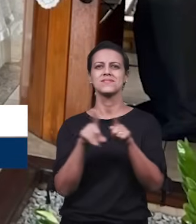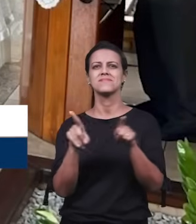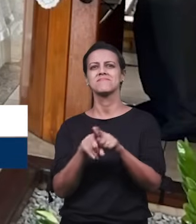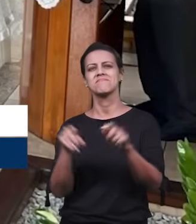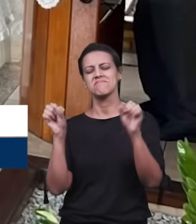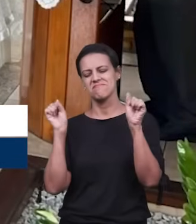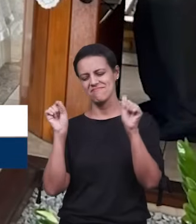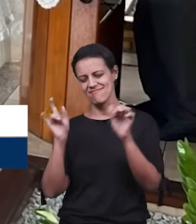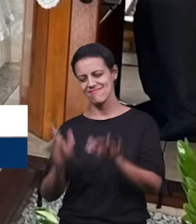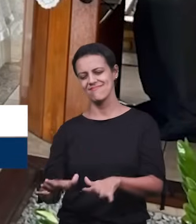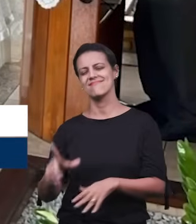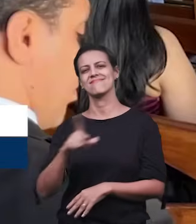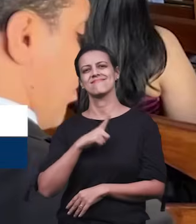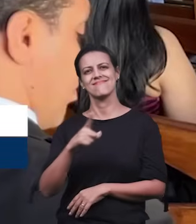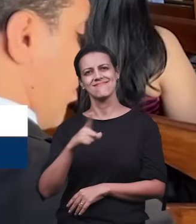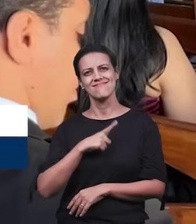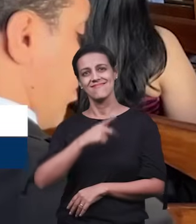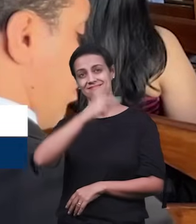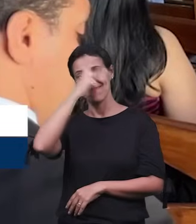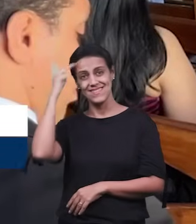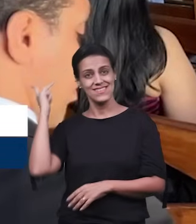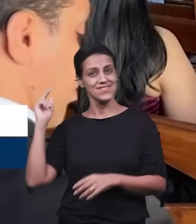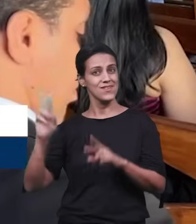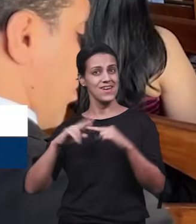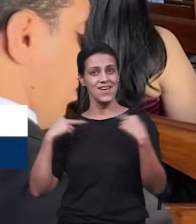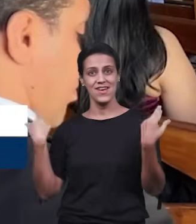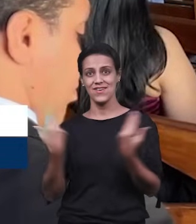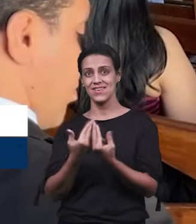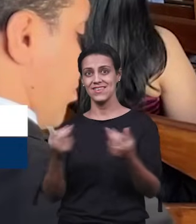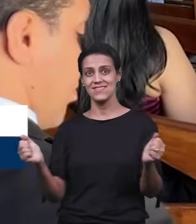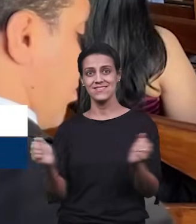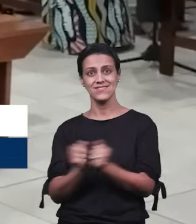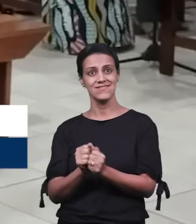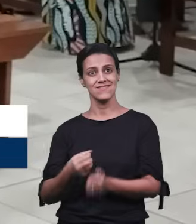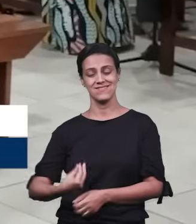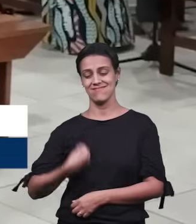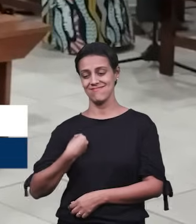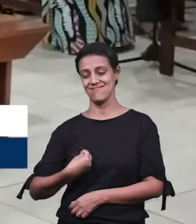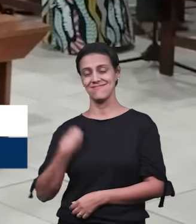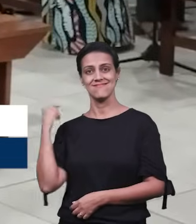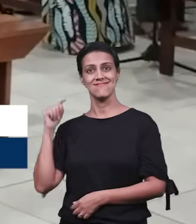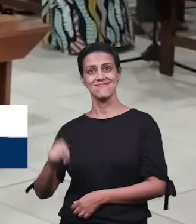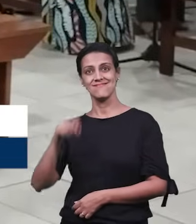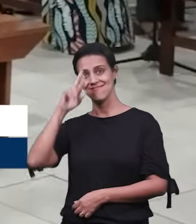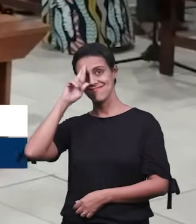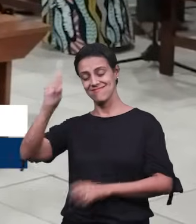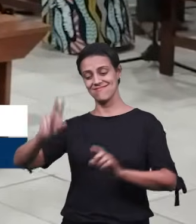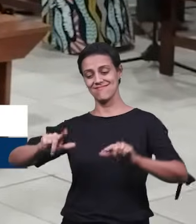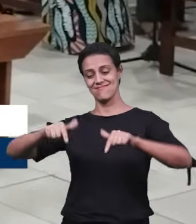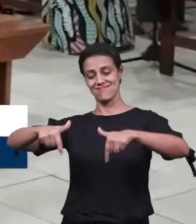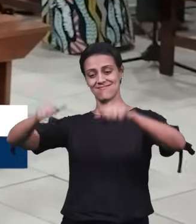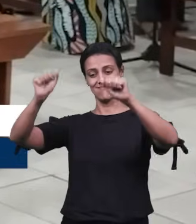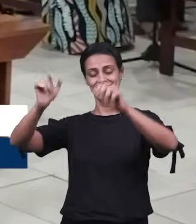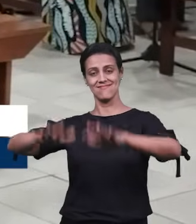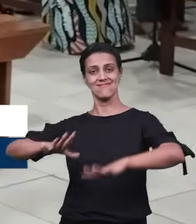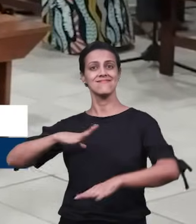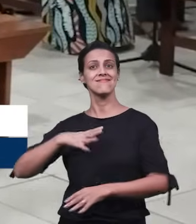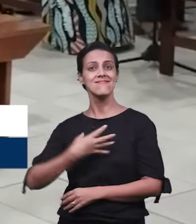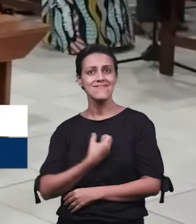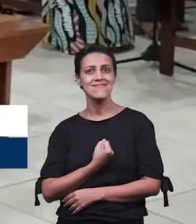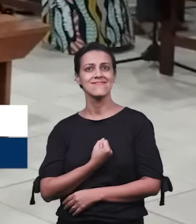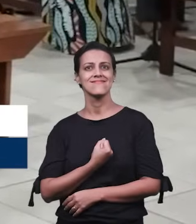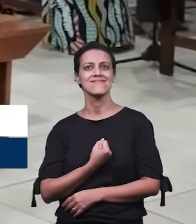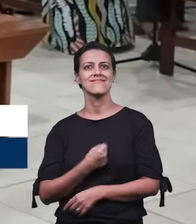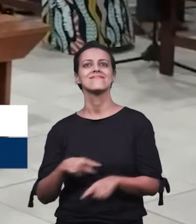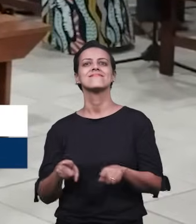evangelísticos e muitas bênçãos ali na igreja, muitos irmãos reunidos e visitantes ali presentes, e o Senhor operando